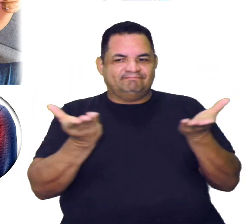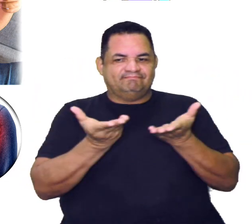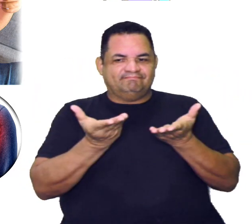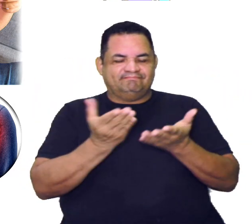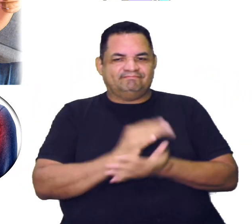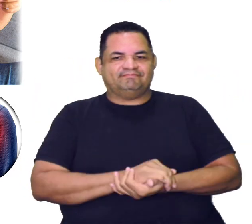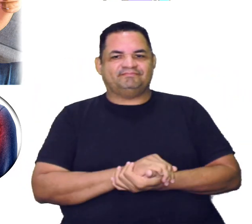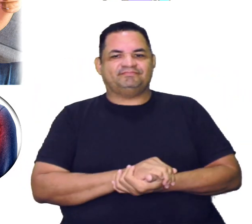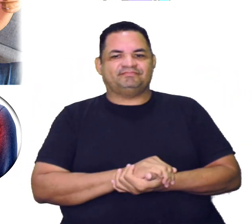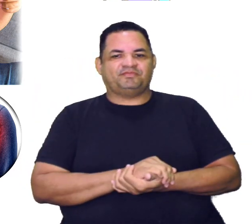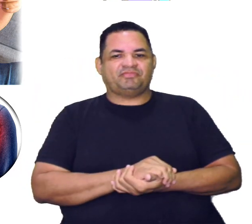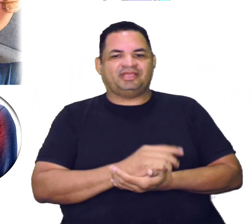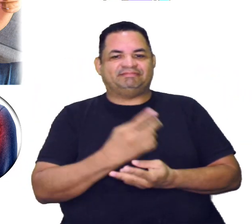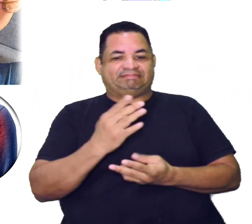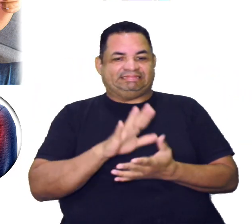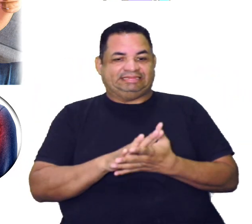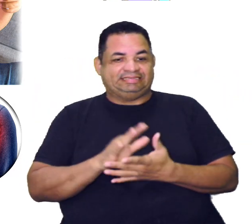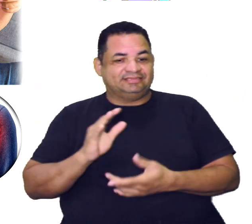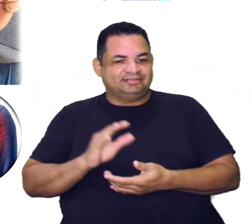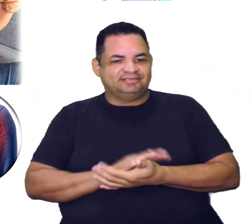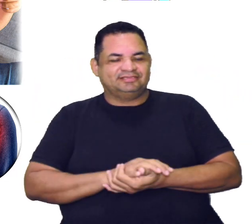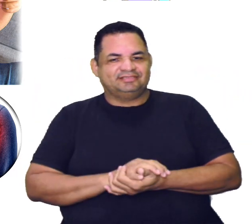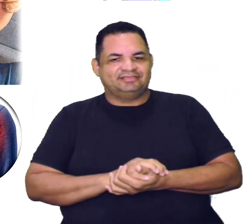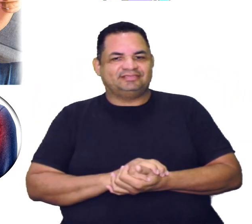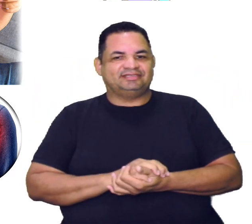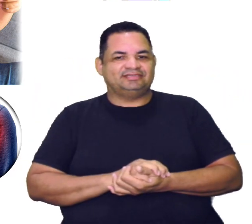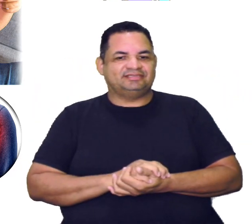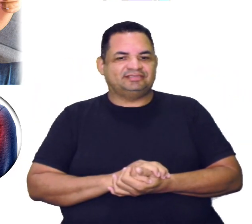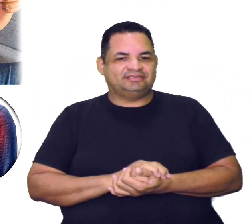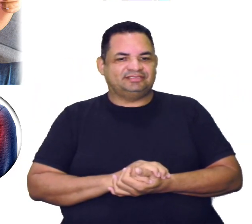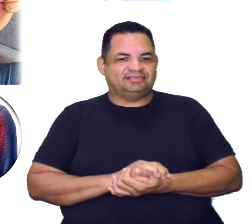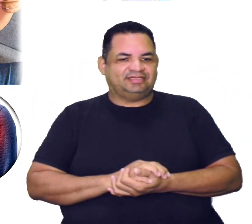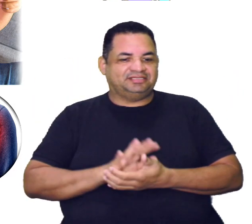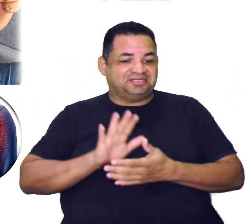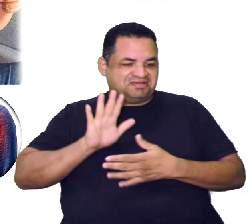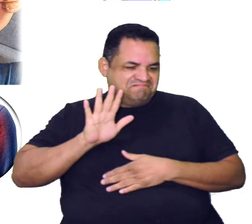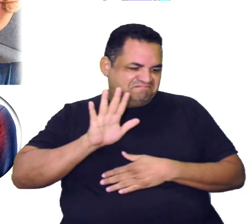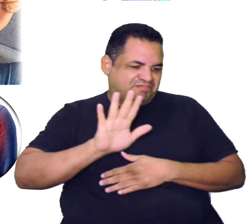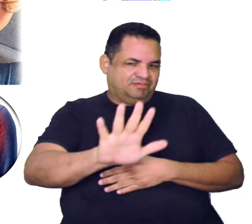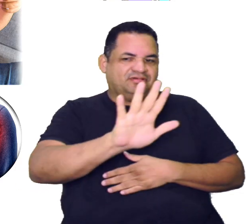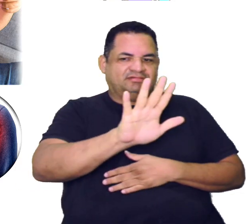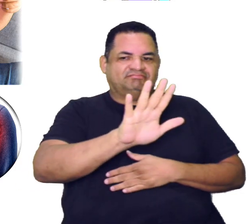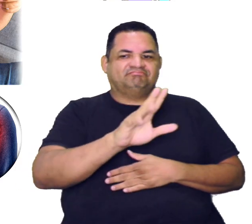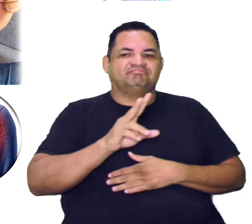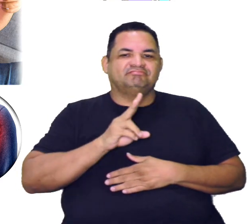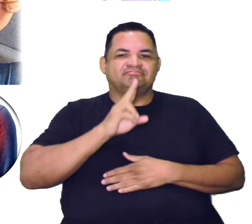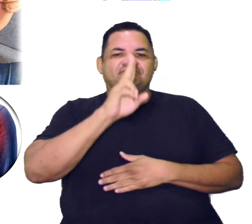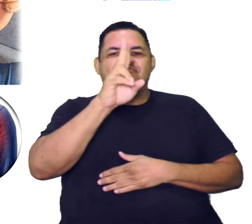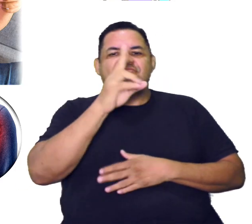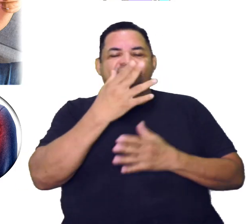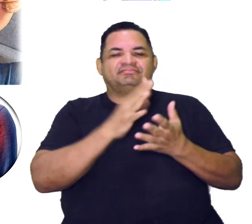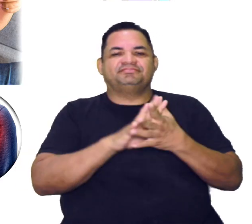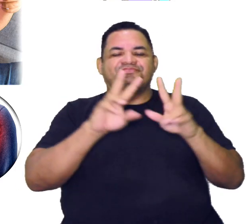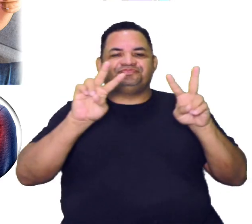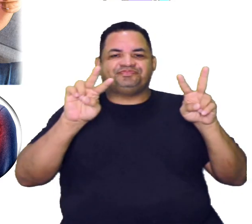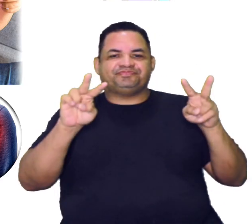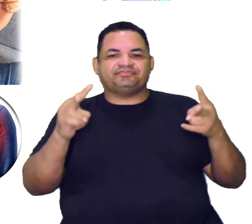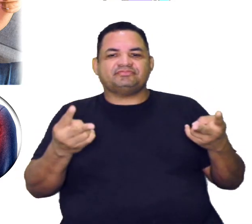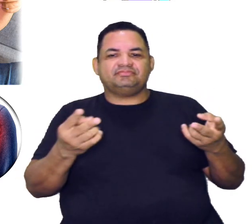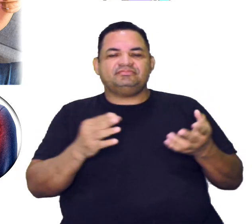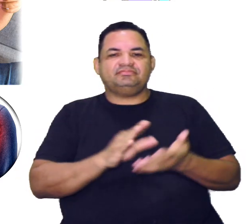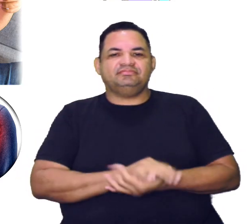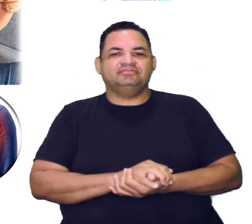chega assim com os 2 pés, né, professora? Sim, a gente já chega já empurrando com força essa temática que é